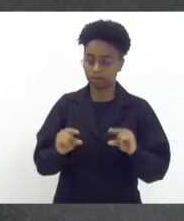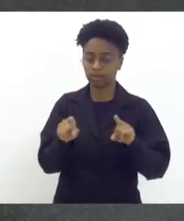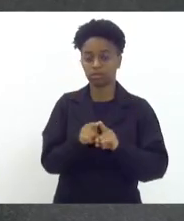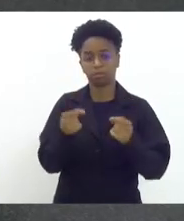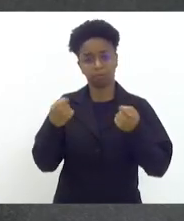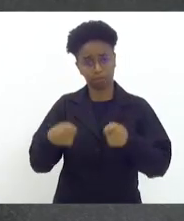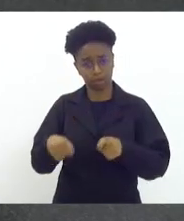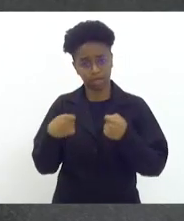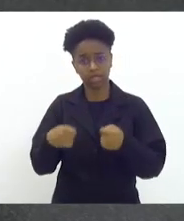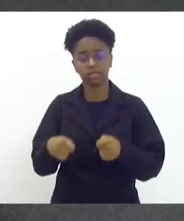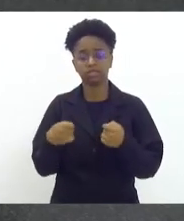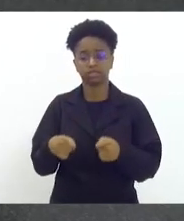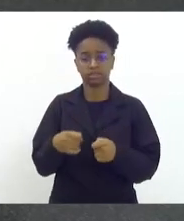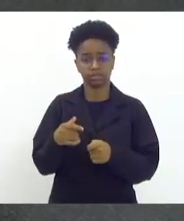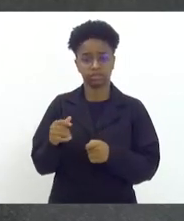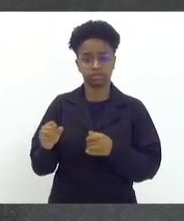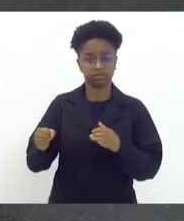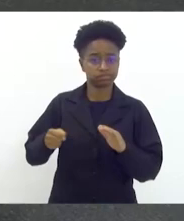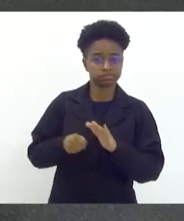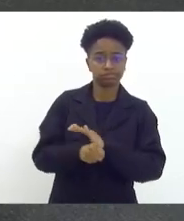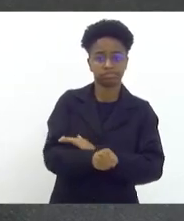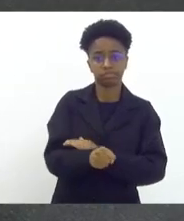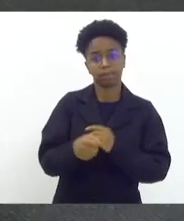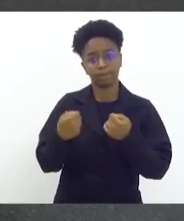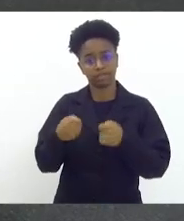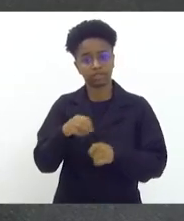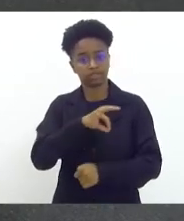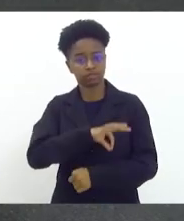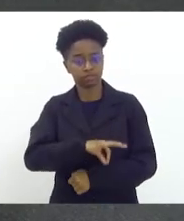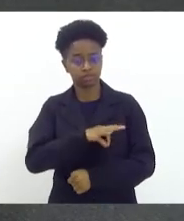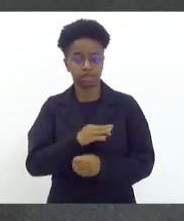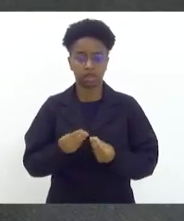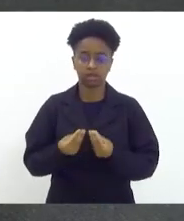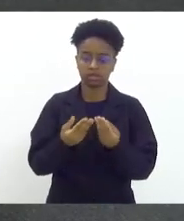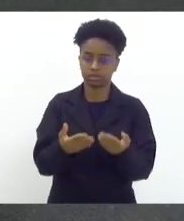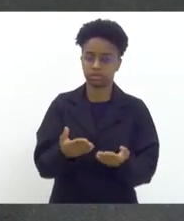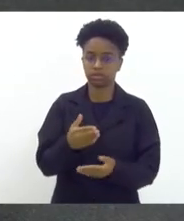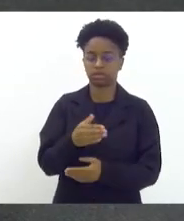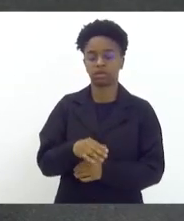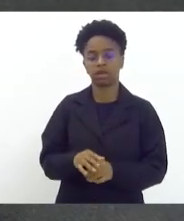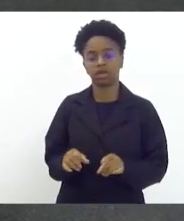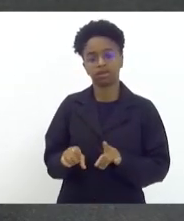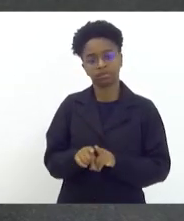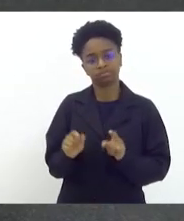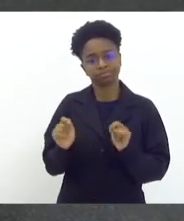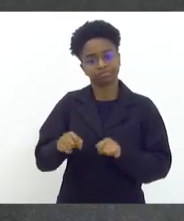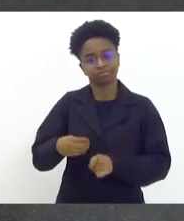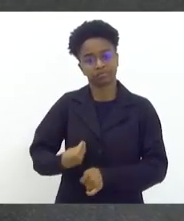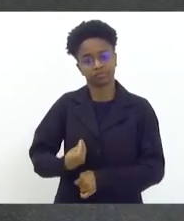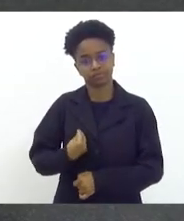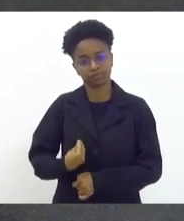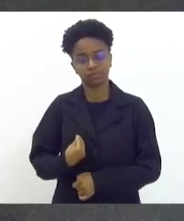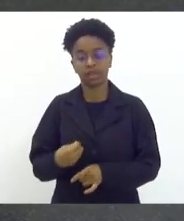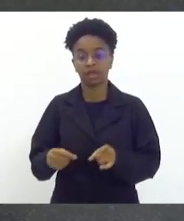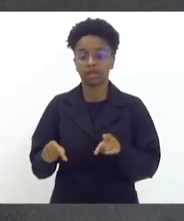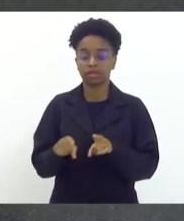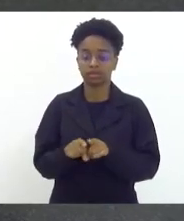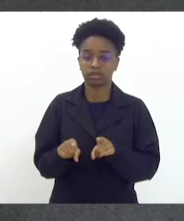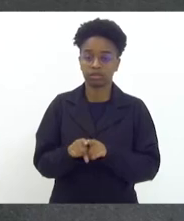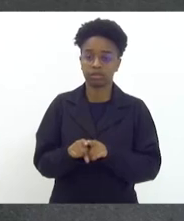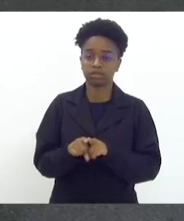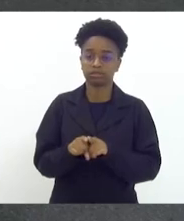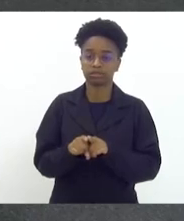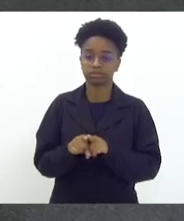desse recurso né Desse salário para suas vidas e que essa questão